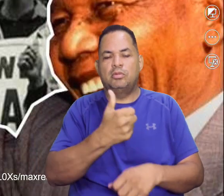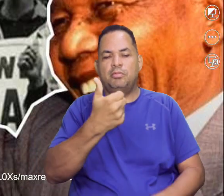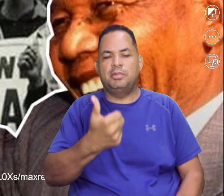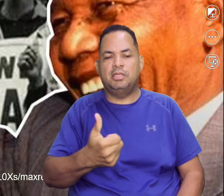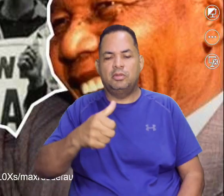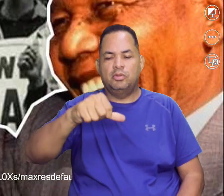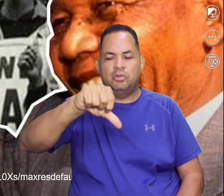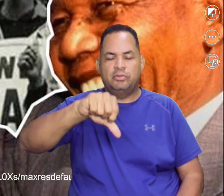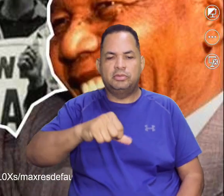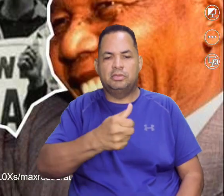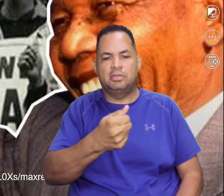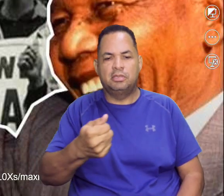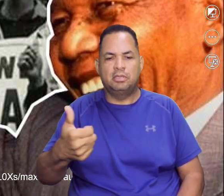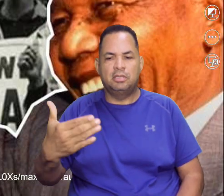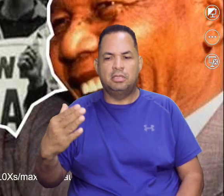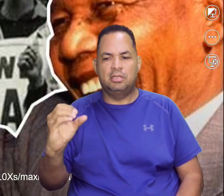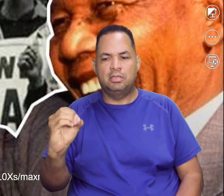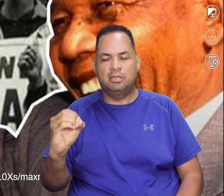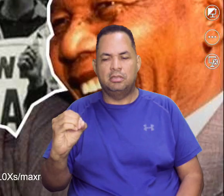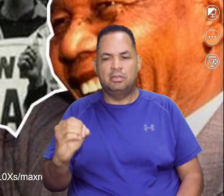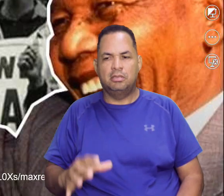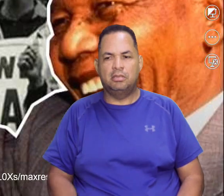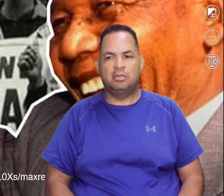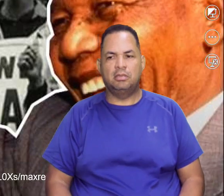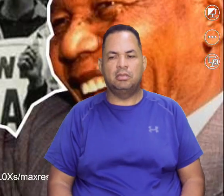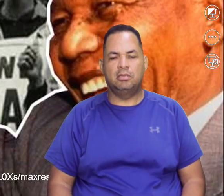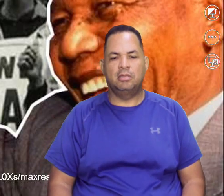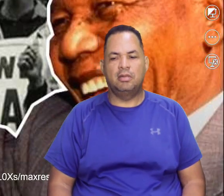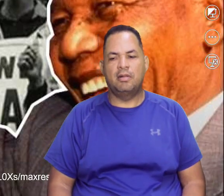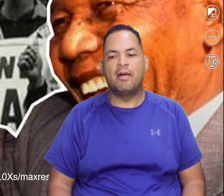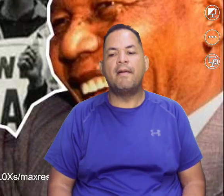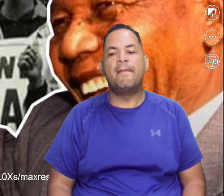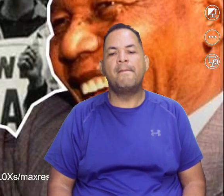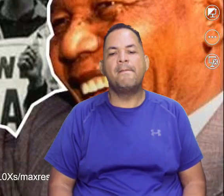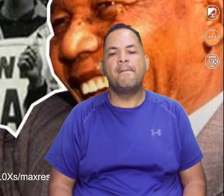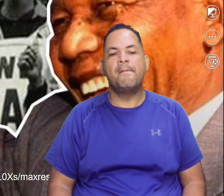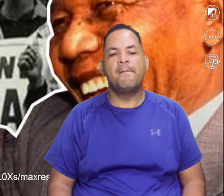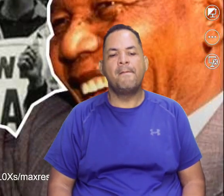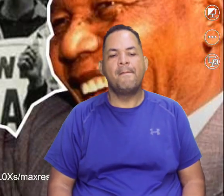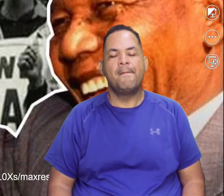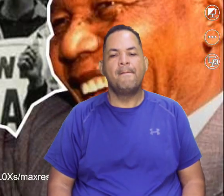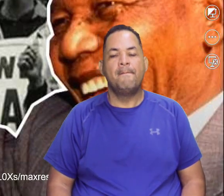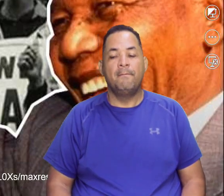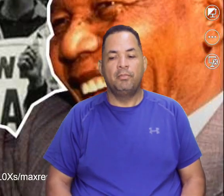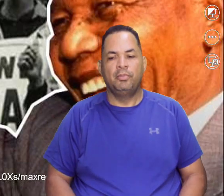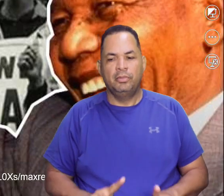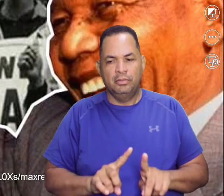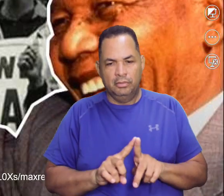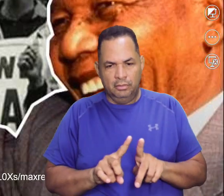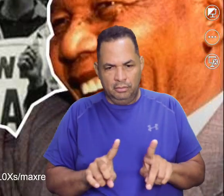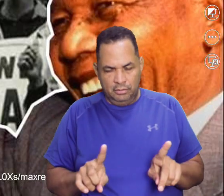então, antes do fim da Segunda Guerra Mundial. Só que, apesar de